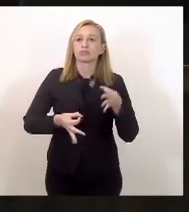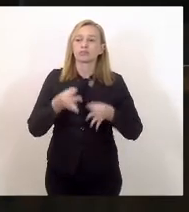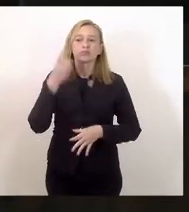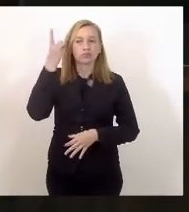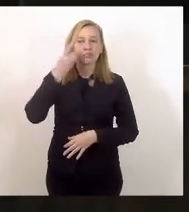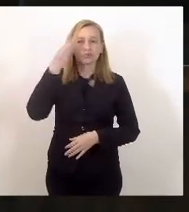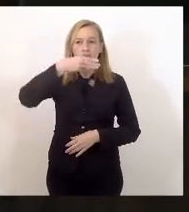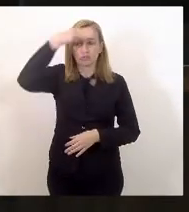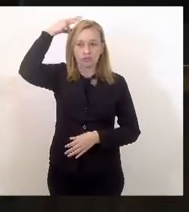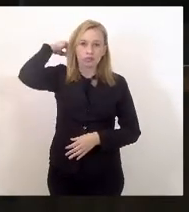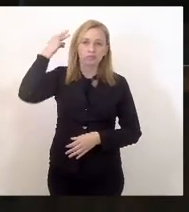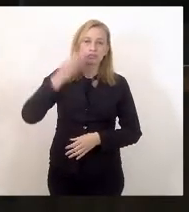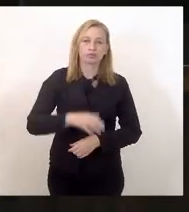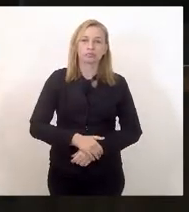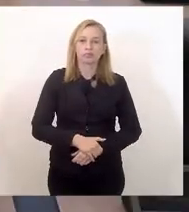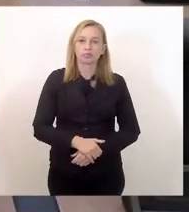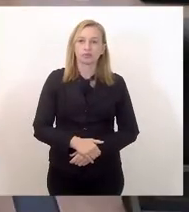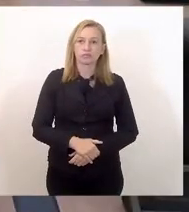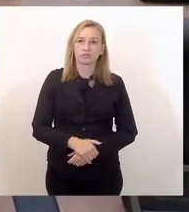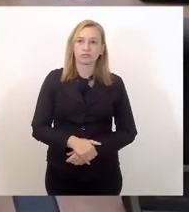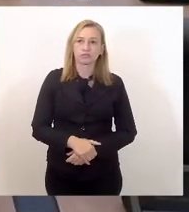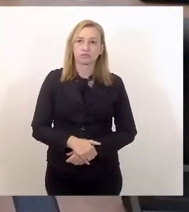deputado Márcio Pacheco.